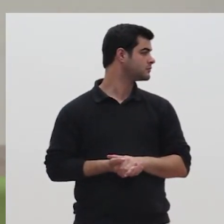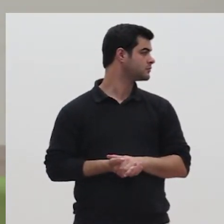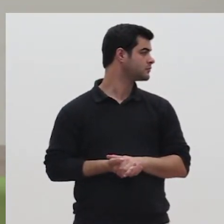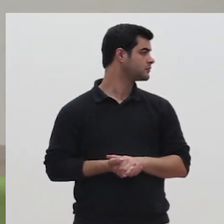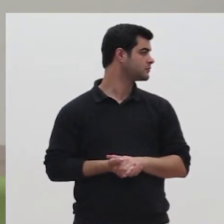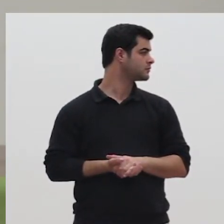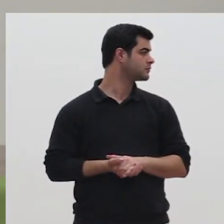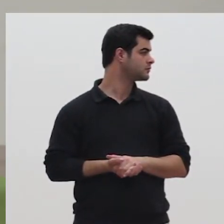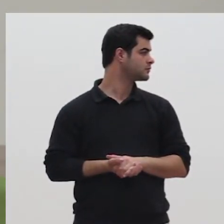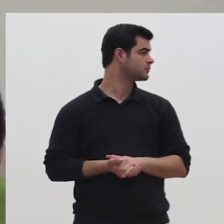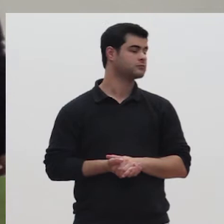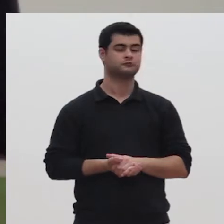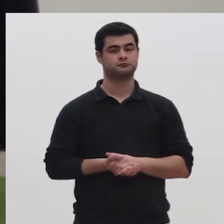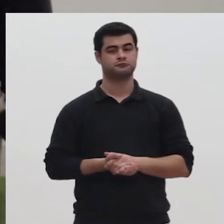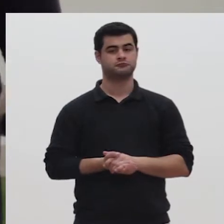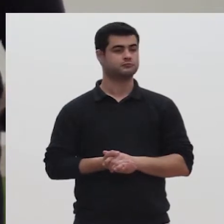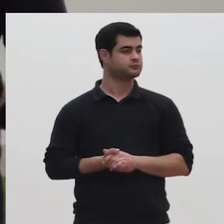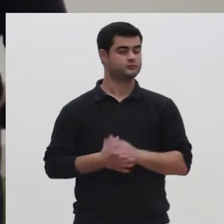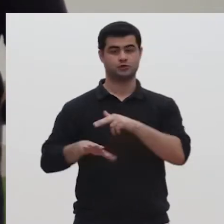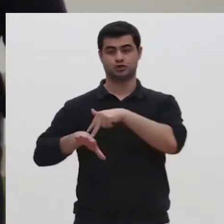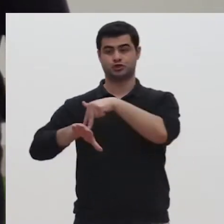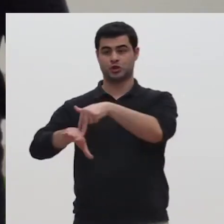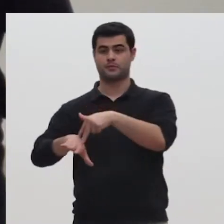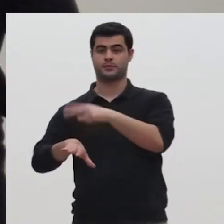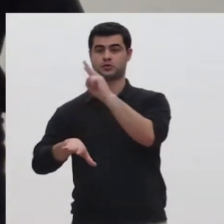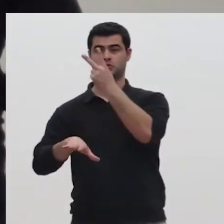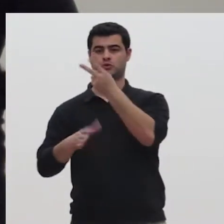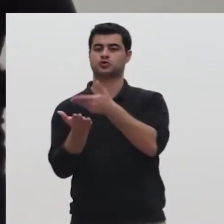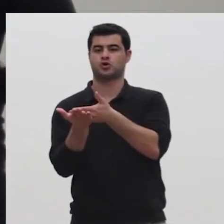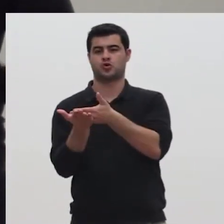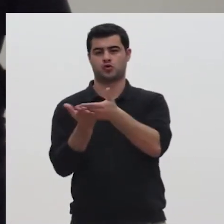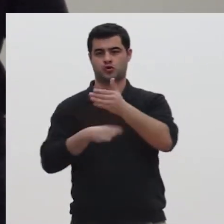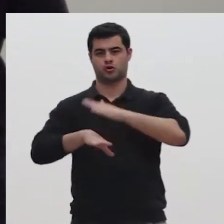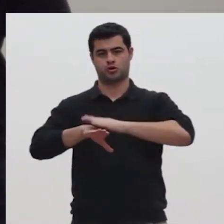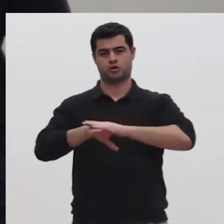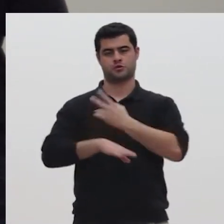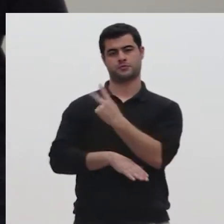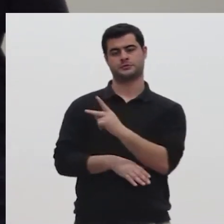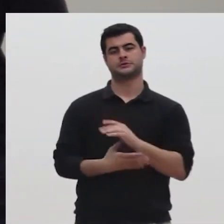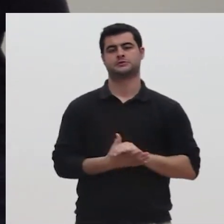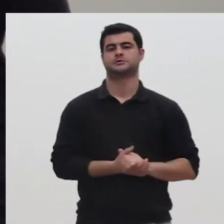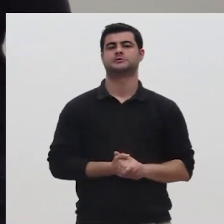Quem começa? Tá. Chapa 2 vai dar início, então.